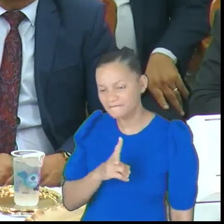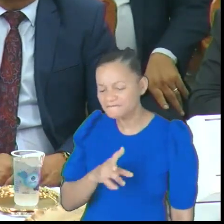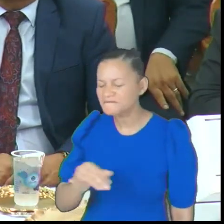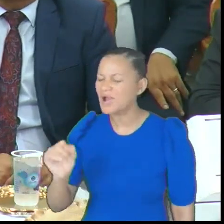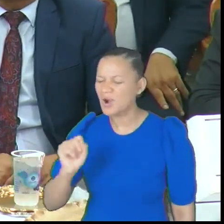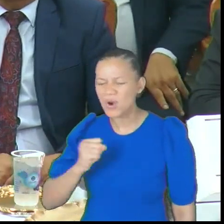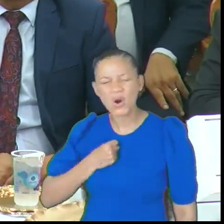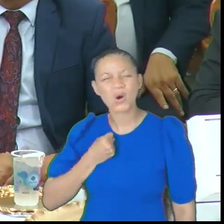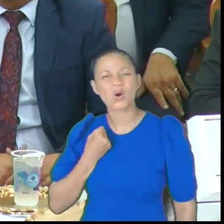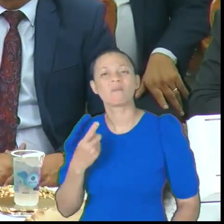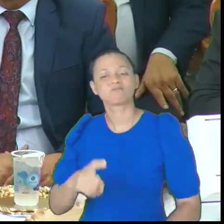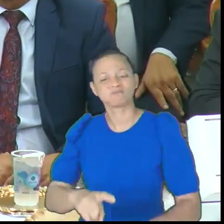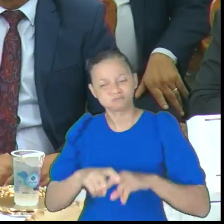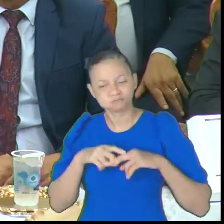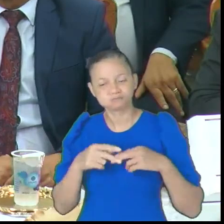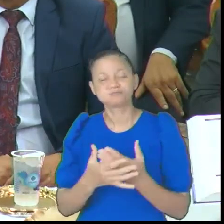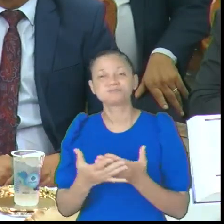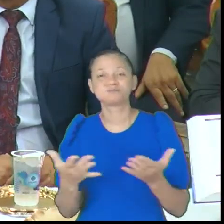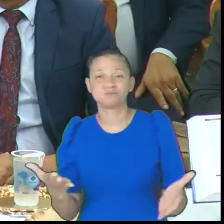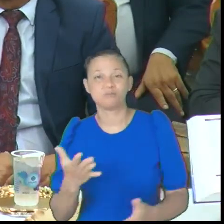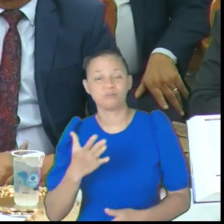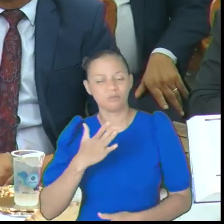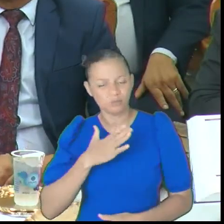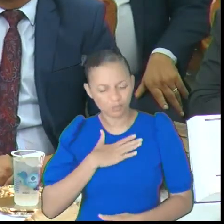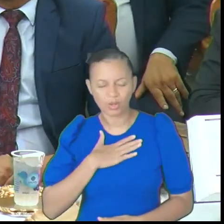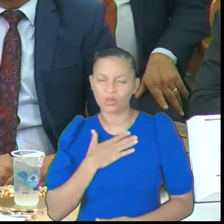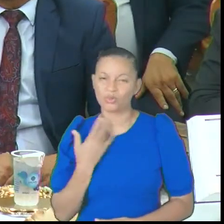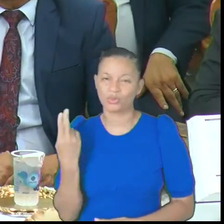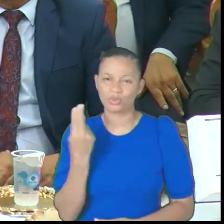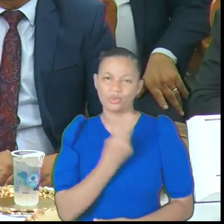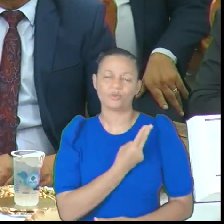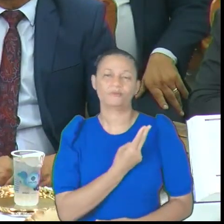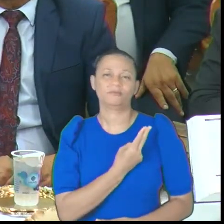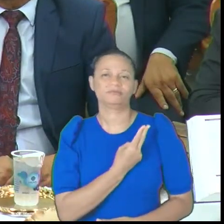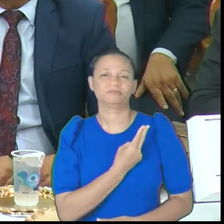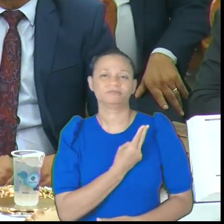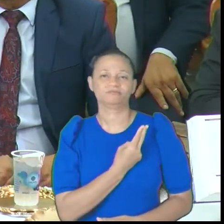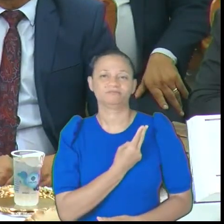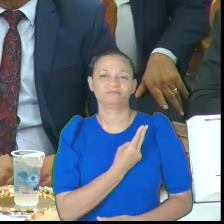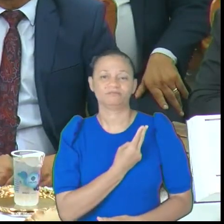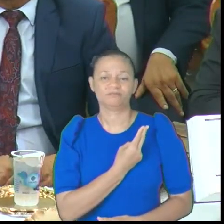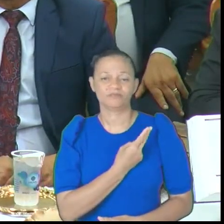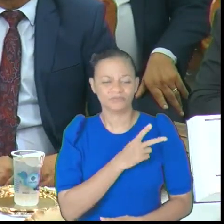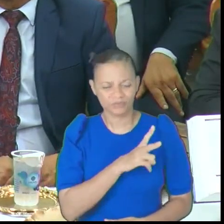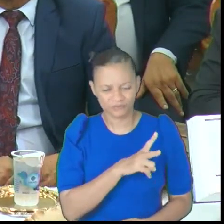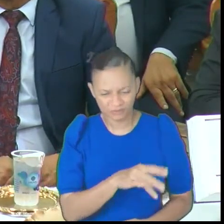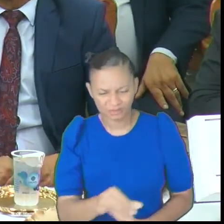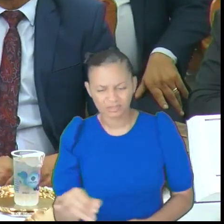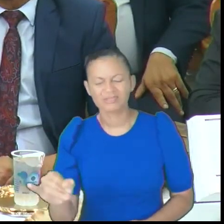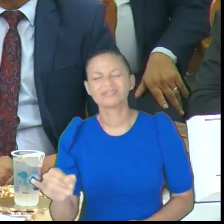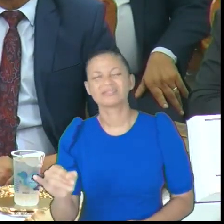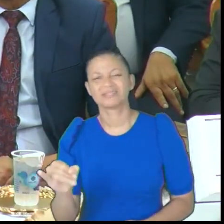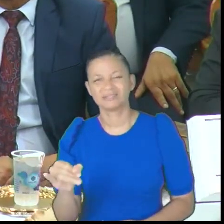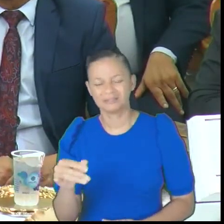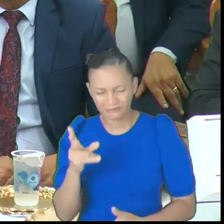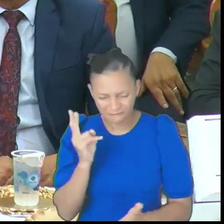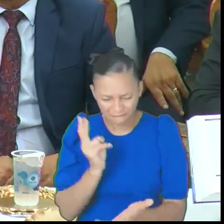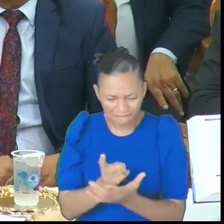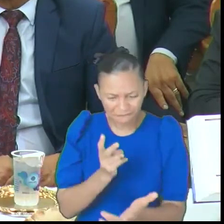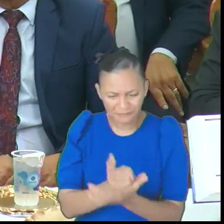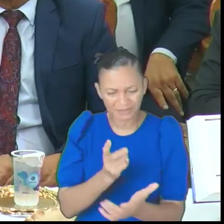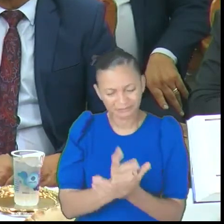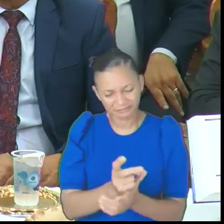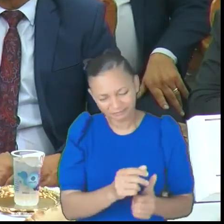odiarão por causa do meu nome, e vos